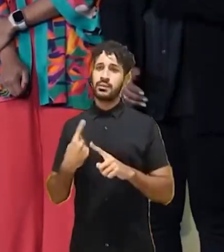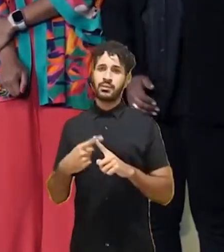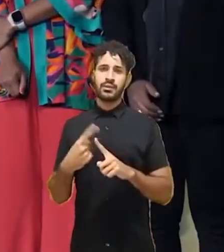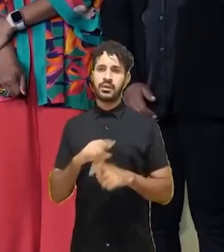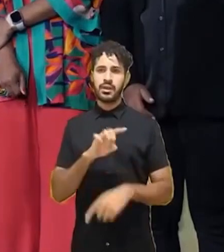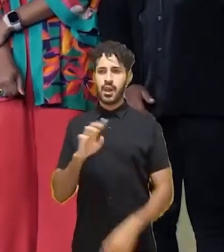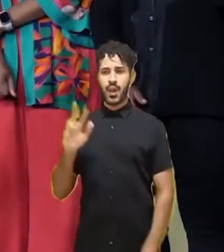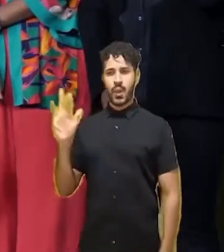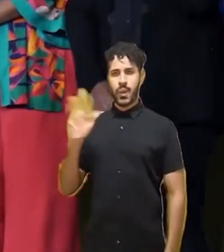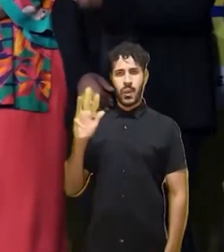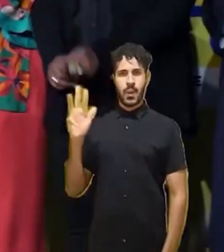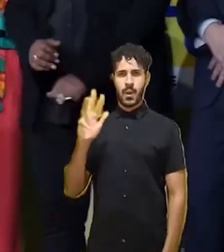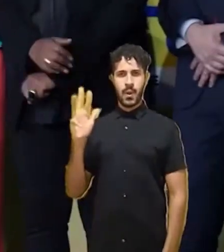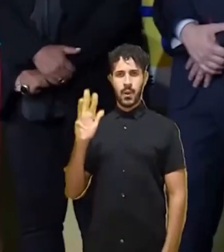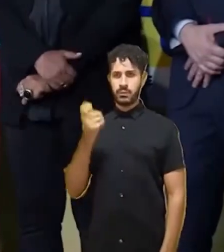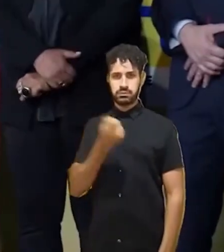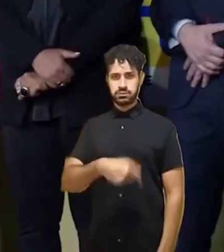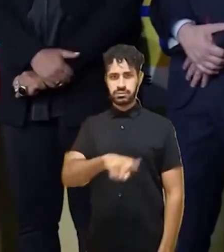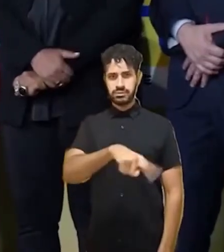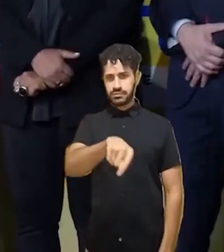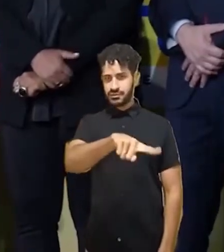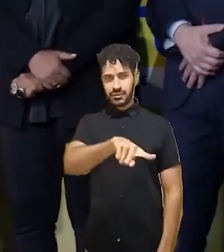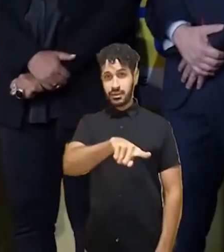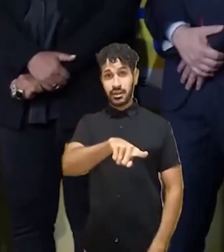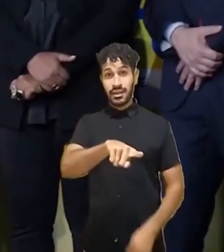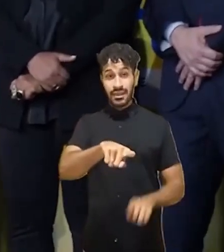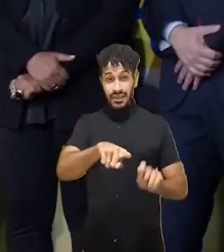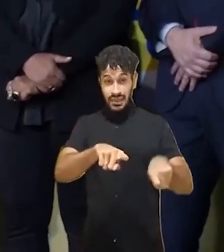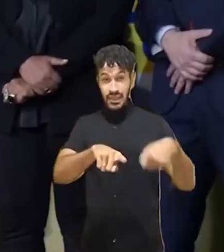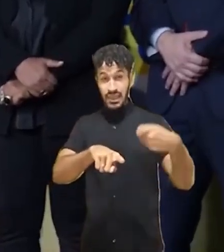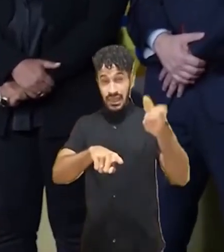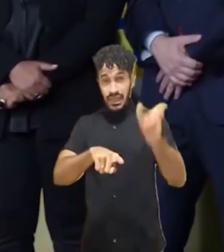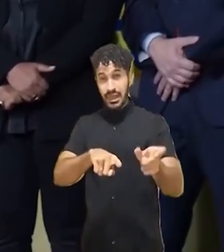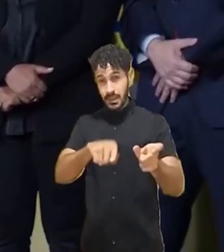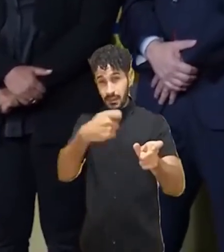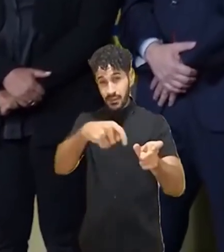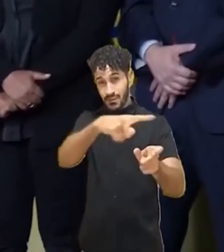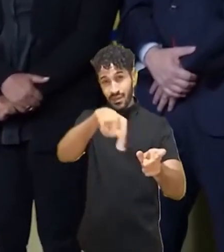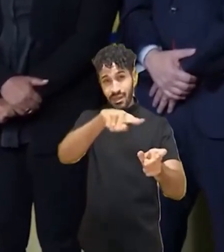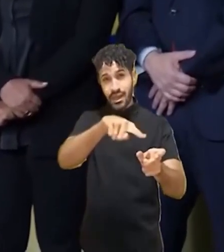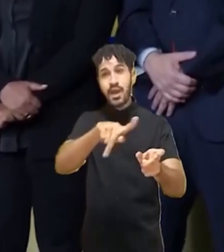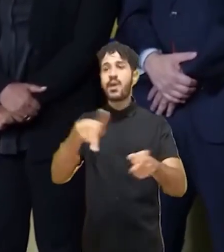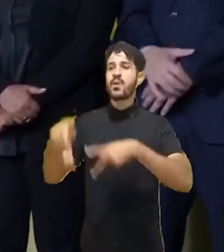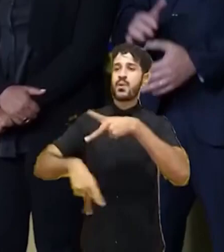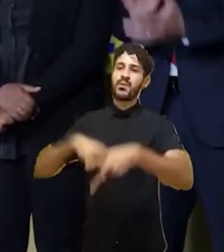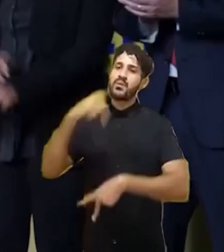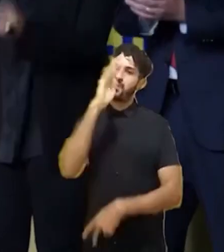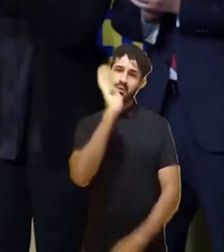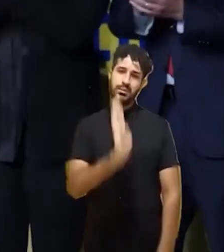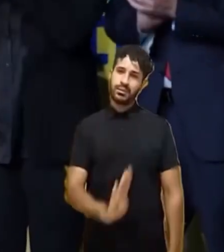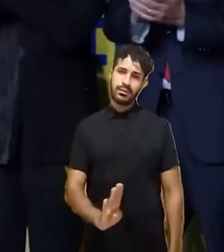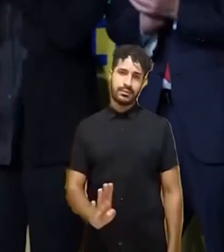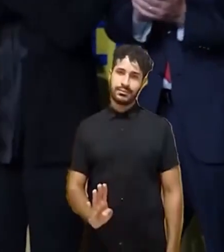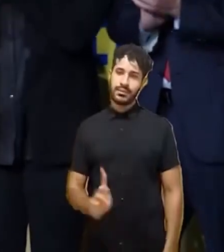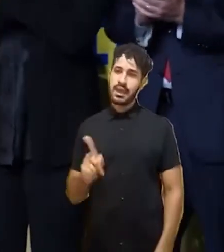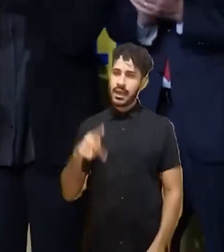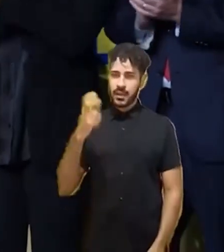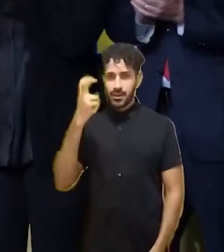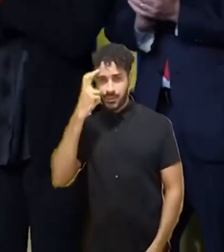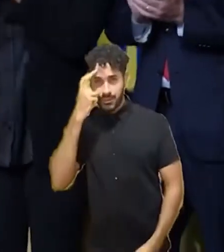Lula que tá precisando de outra vez quem está precisando de vocês é o povo brasileiro é a cultura